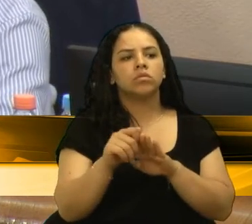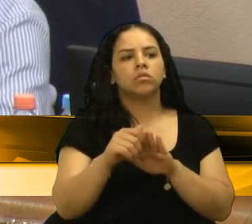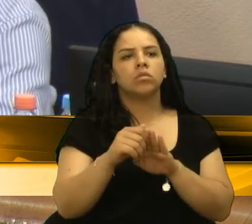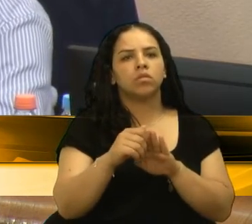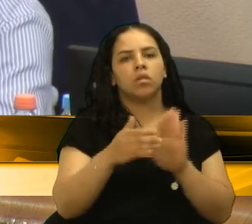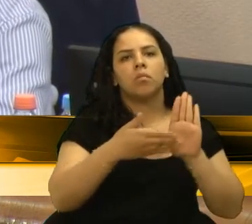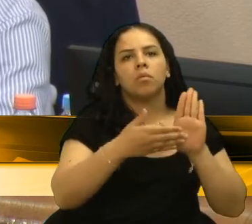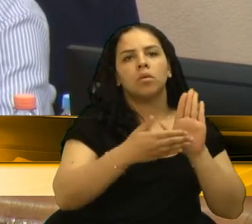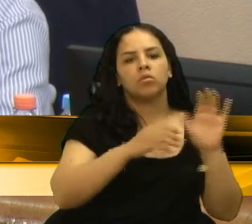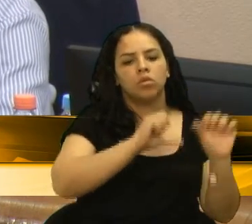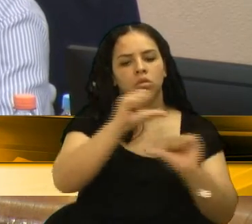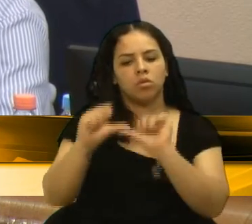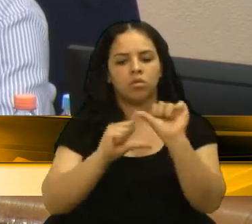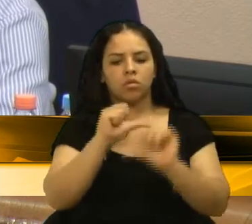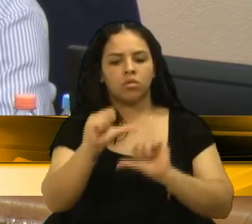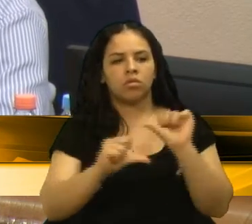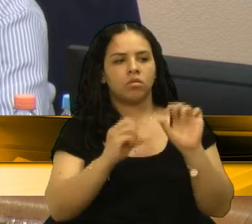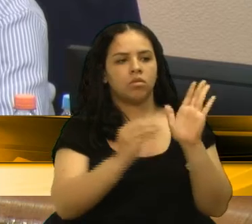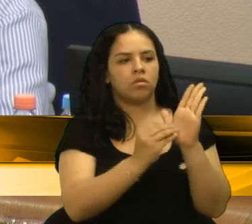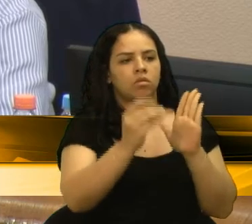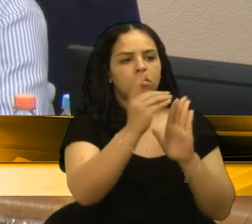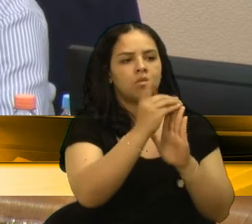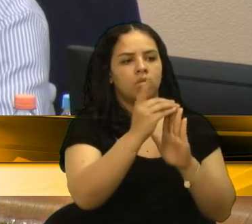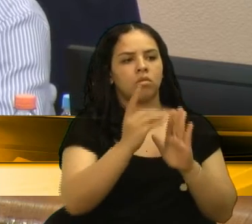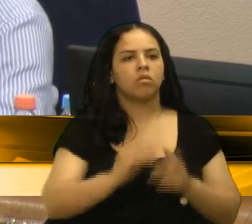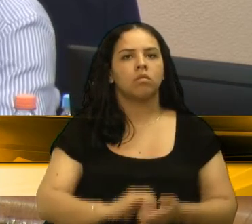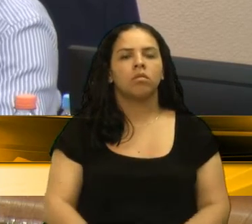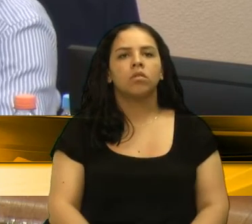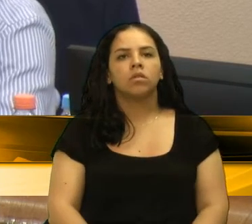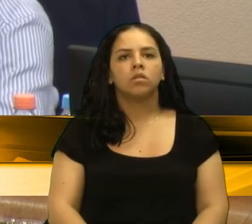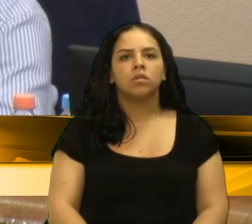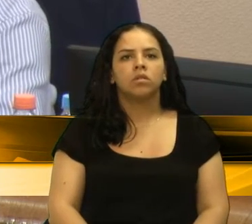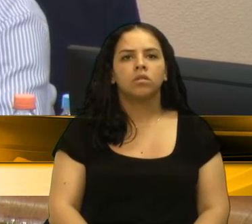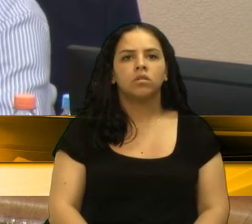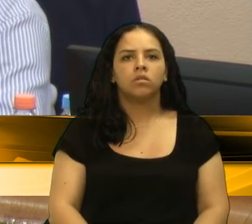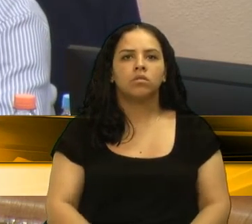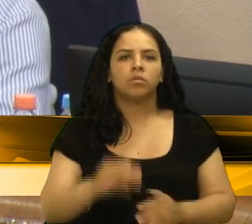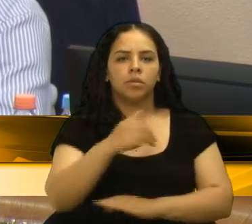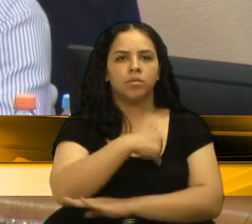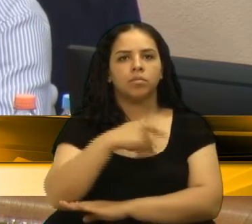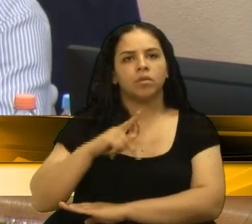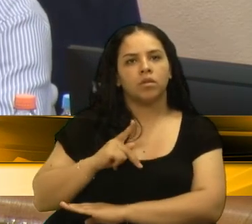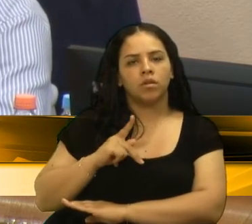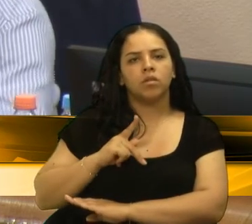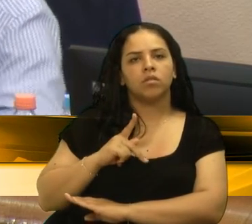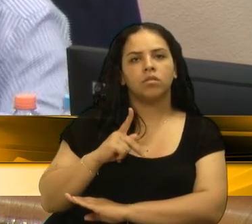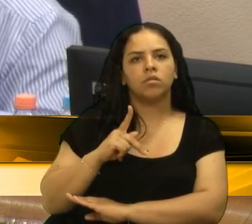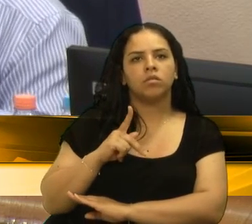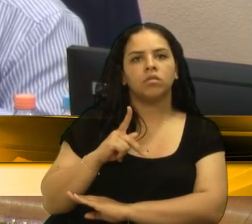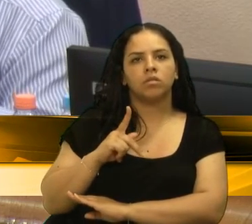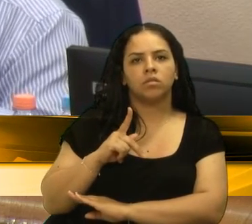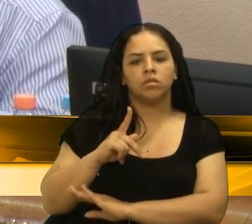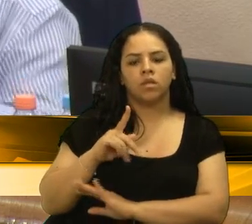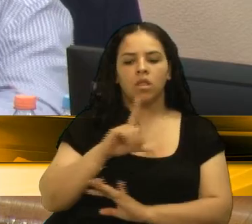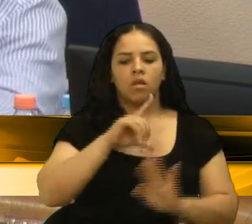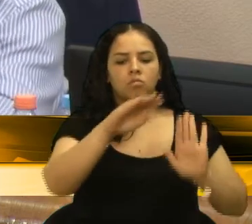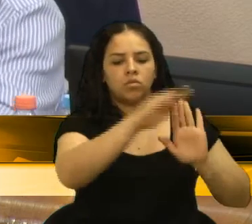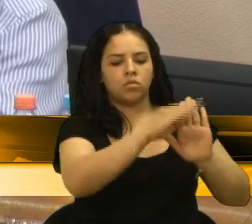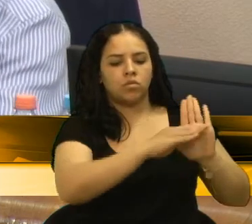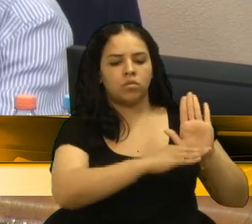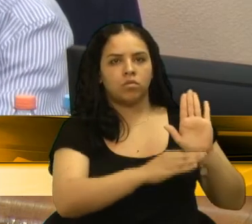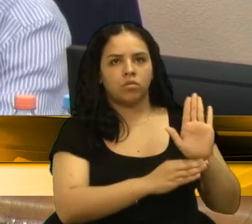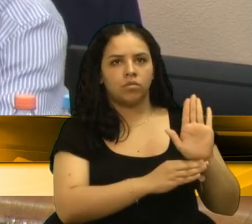sugerir alterações nesse decreto? Senhora Mirângela, isso, na reunião do Ministério Público Federal, a gente estabeleceu um cronograma com prazo para